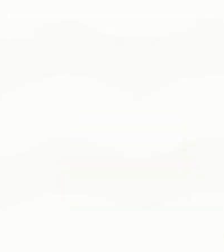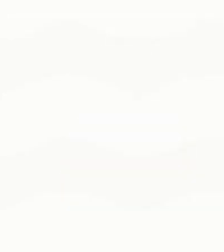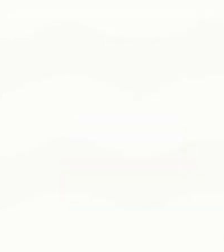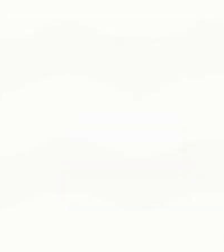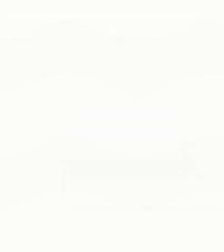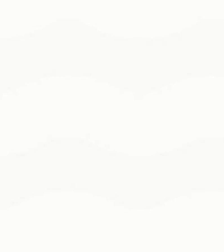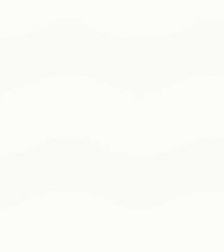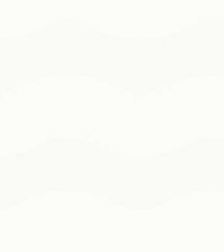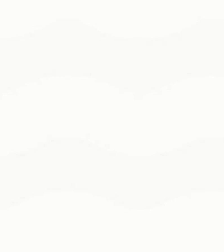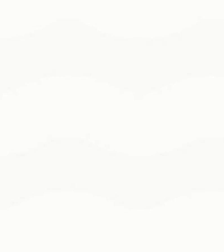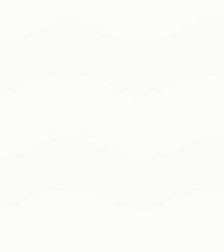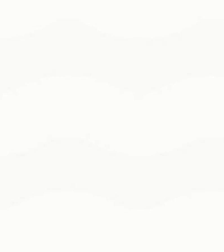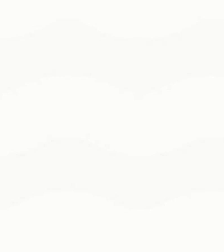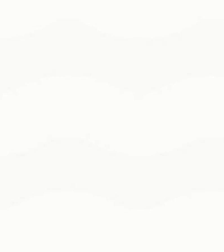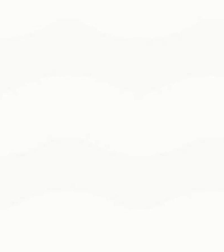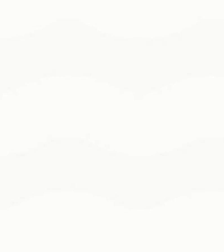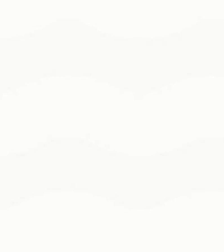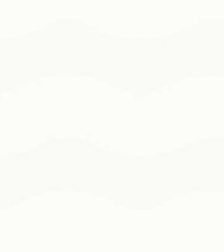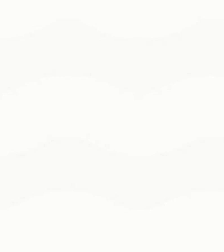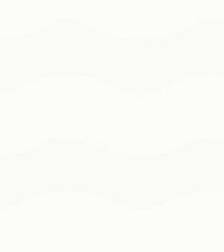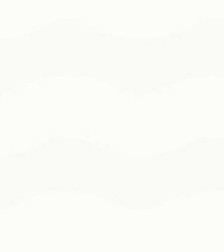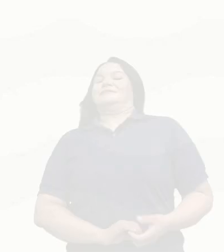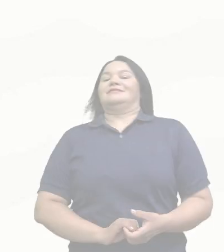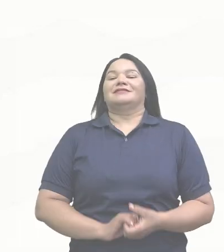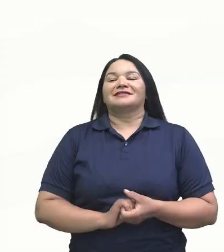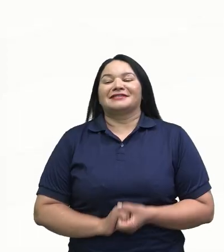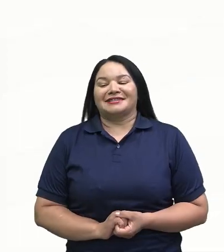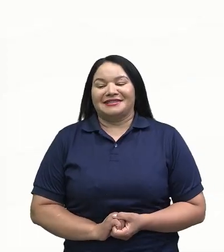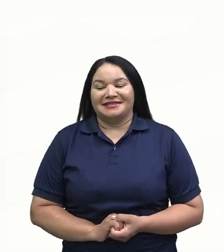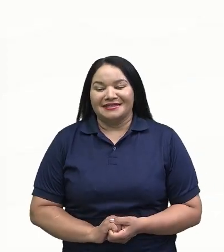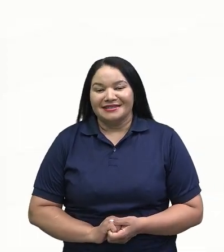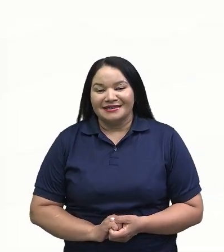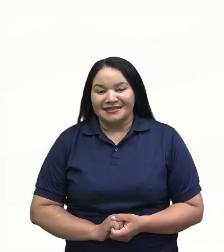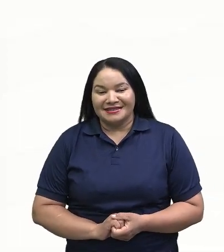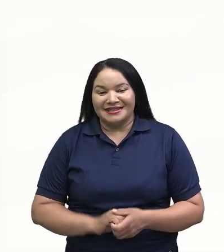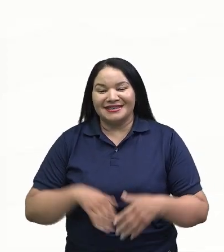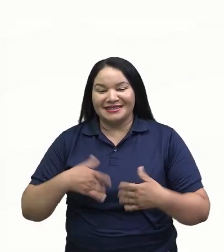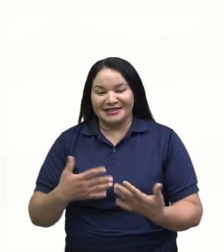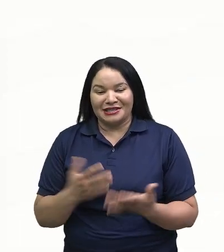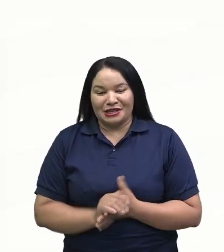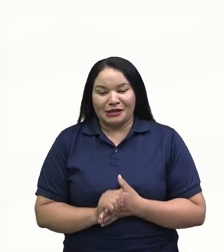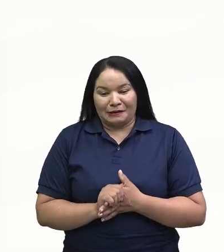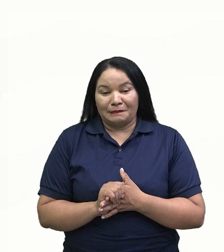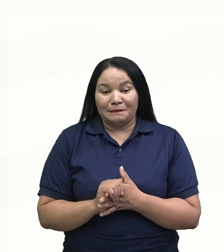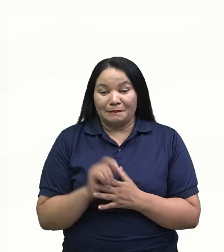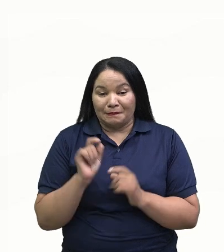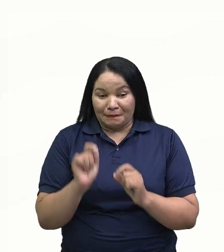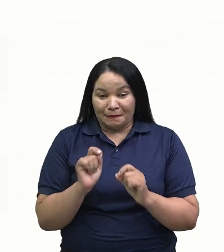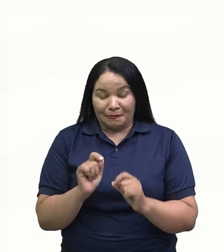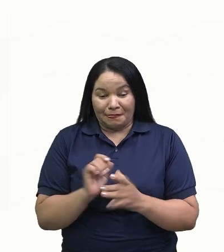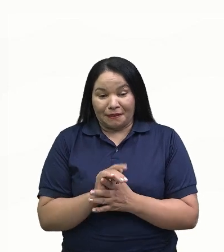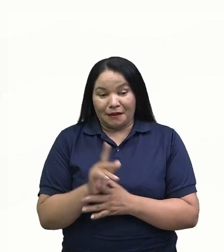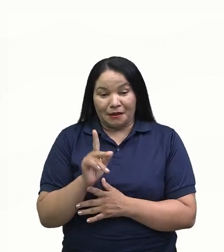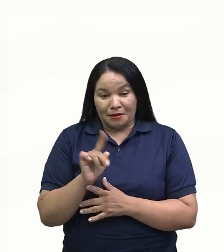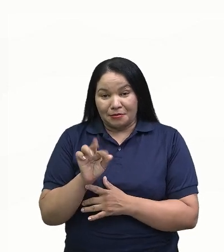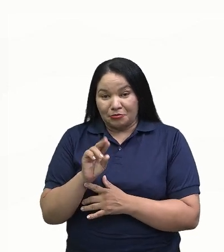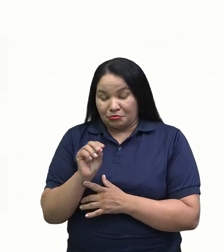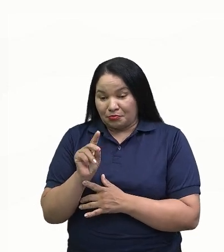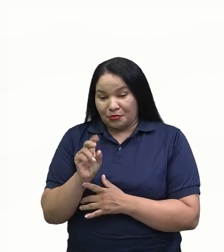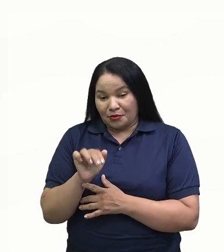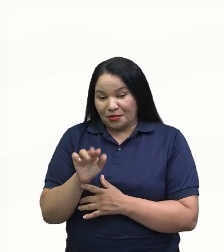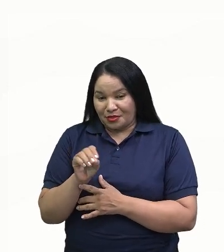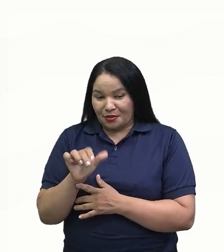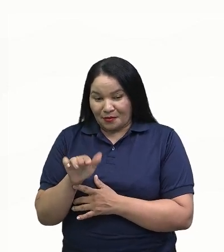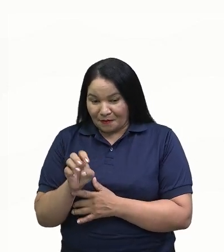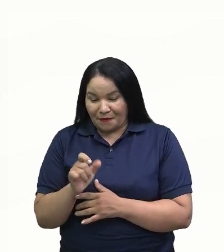pronome, tá? É o nó de você dar um ponto em uma corda. Quando eu